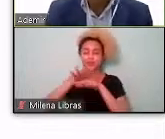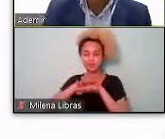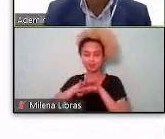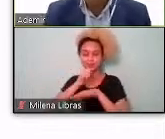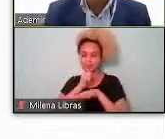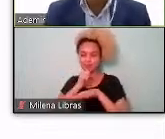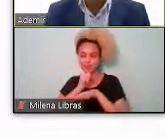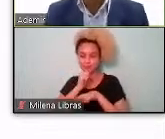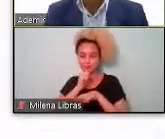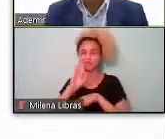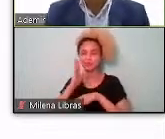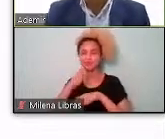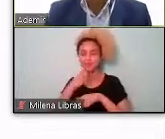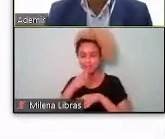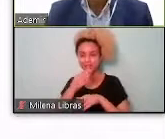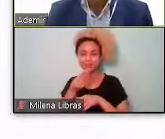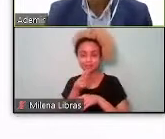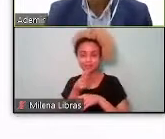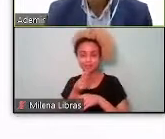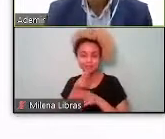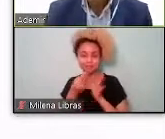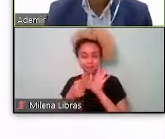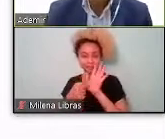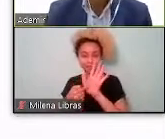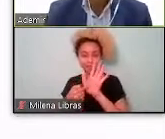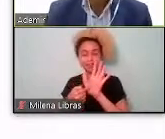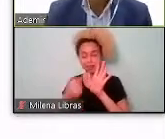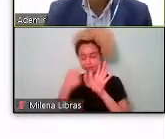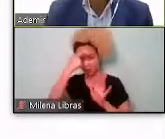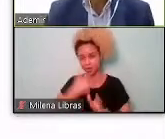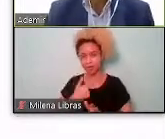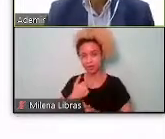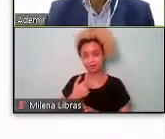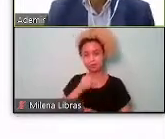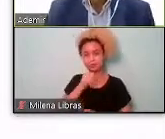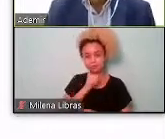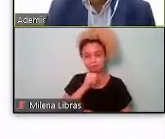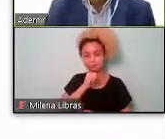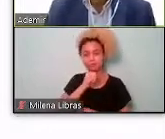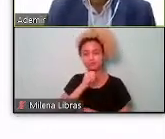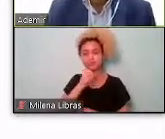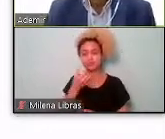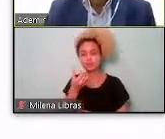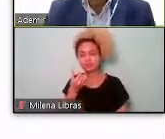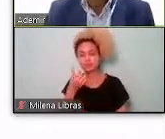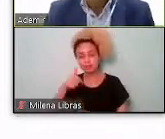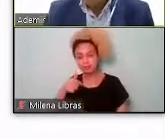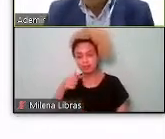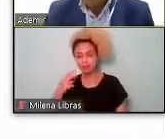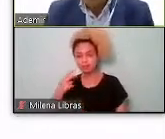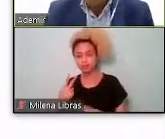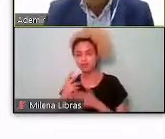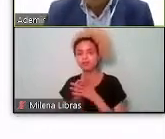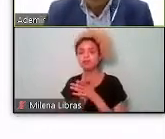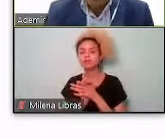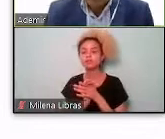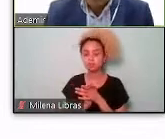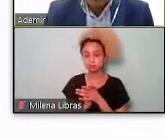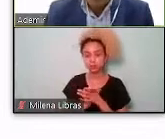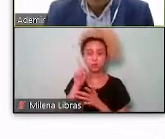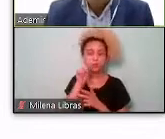né? Eu, com 72 anos, estou aqui convidado a falar com vocês. Sou moreno,